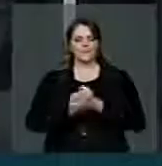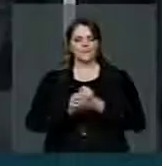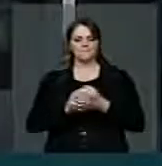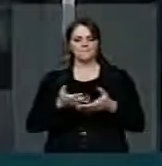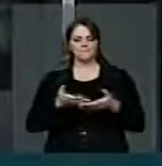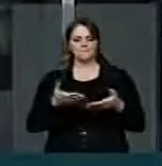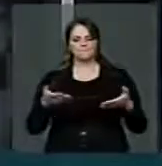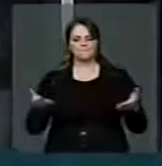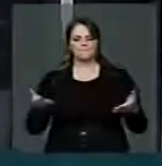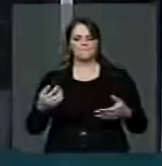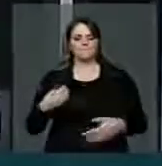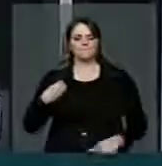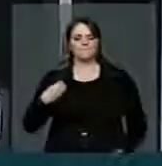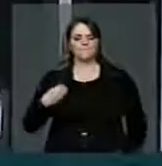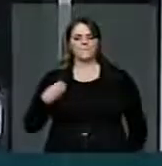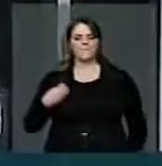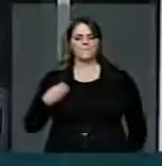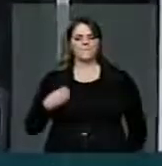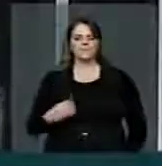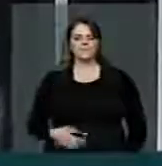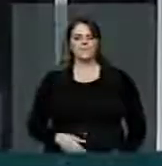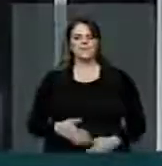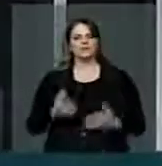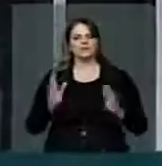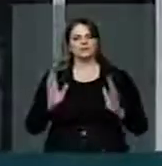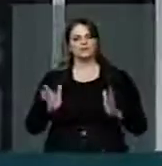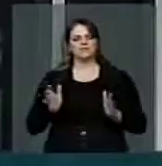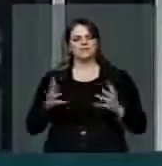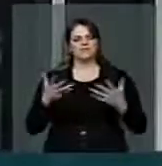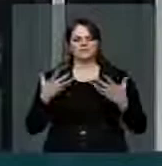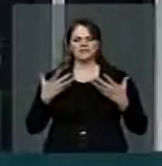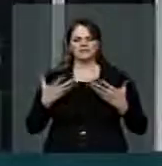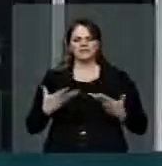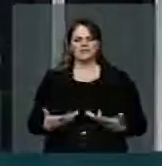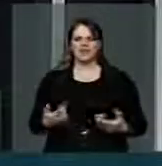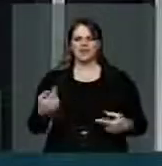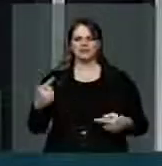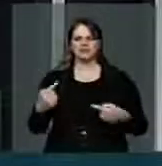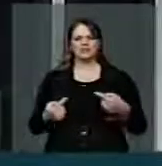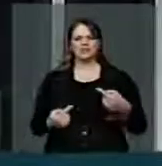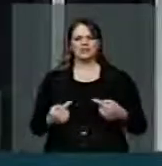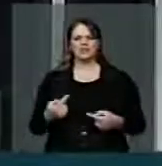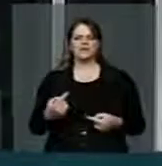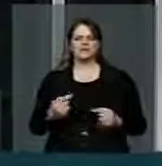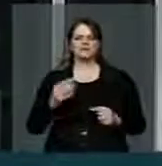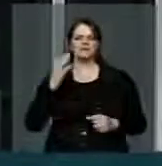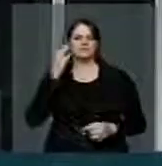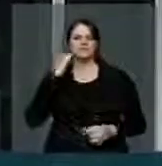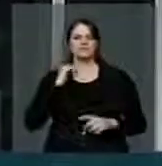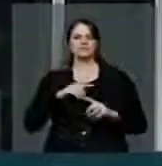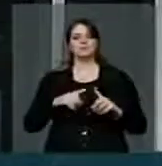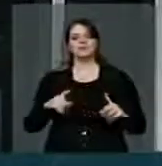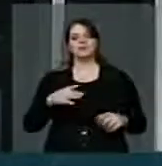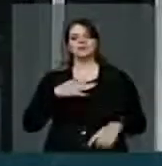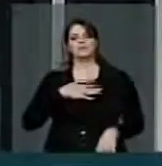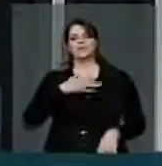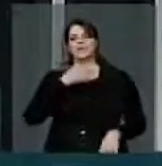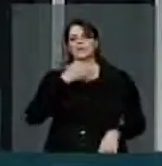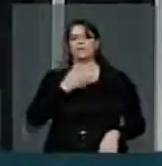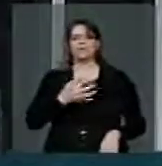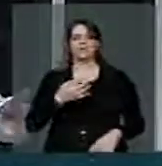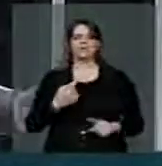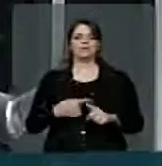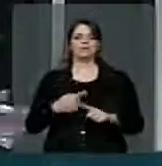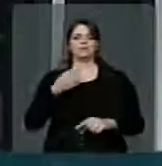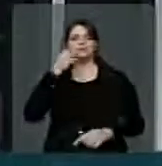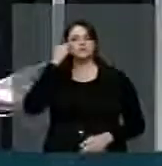a esse plenário. Eu sei que já está cansado, o debate já está exausto, mas eu queria fazer um relato pessoal.